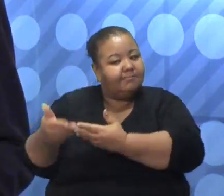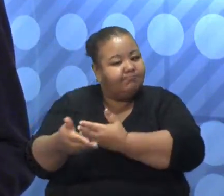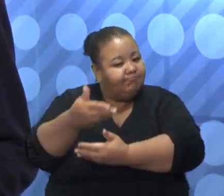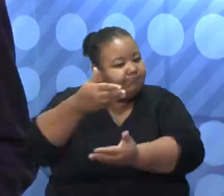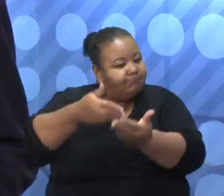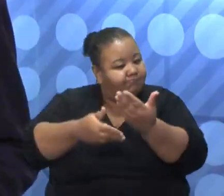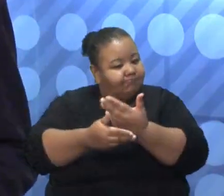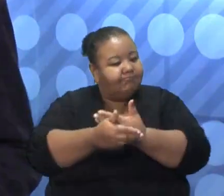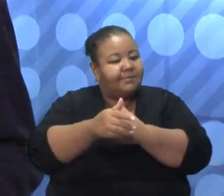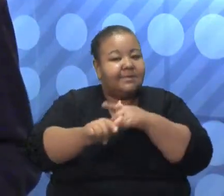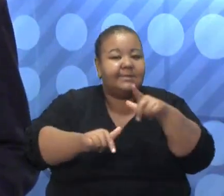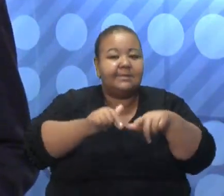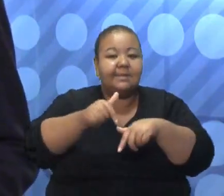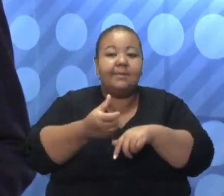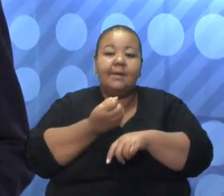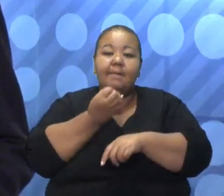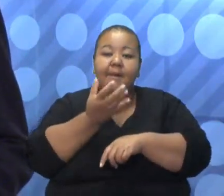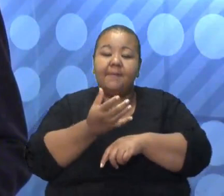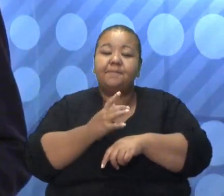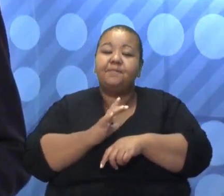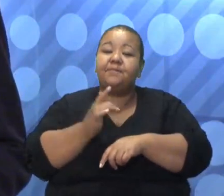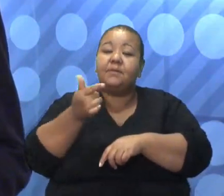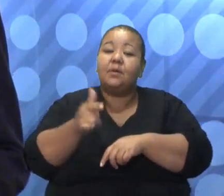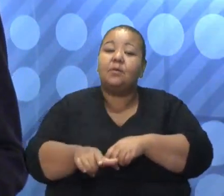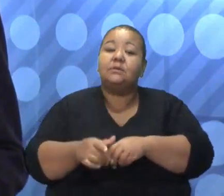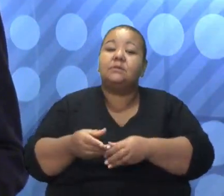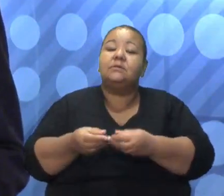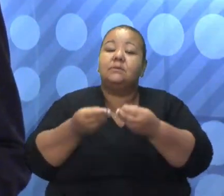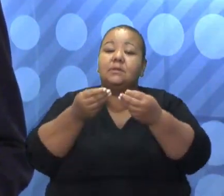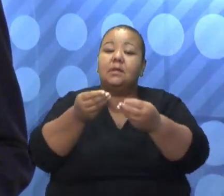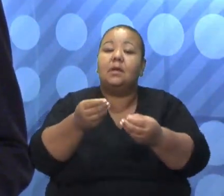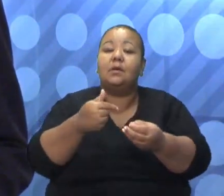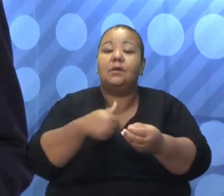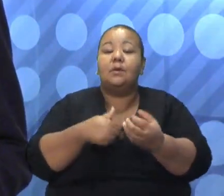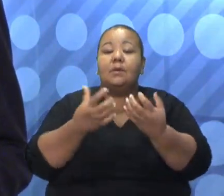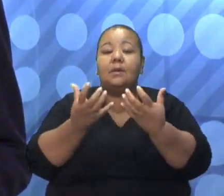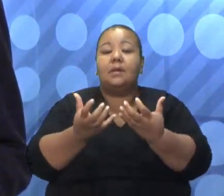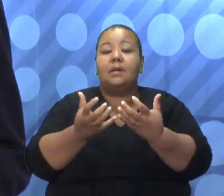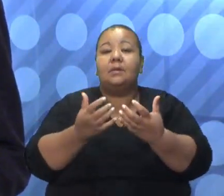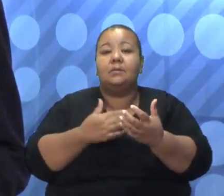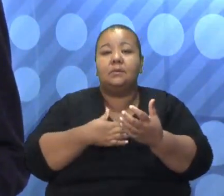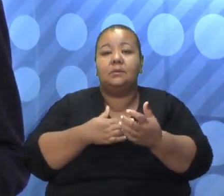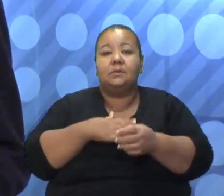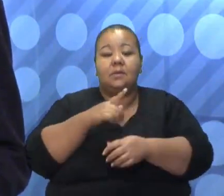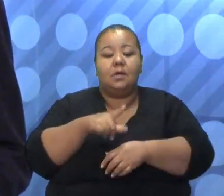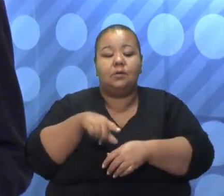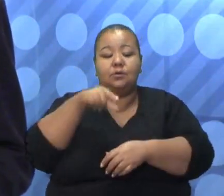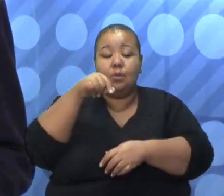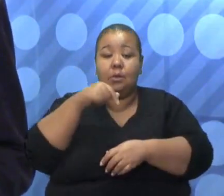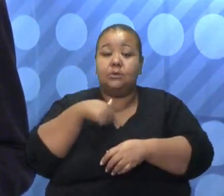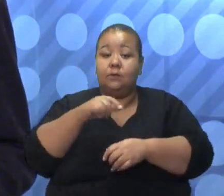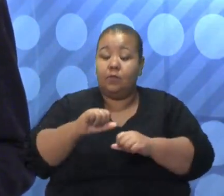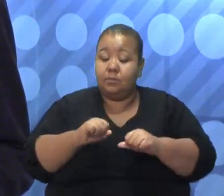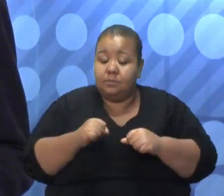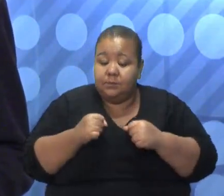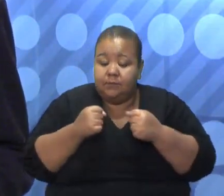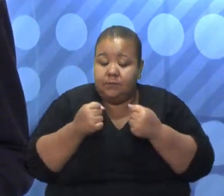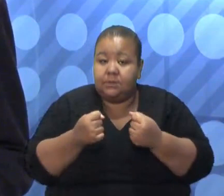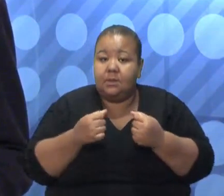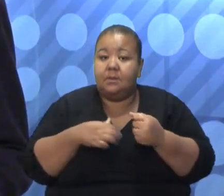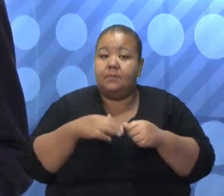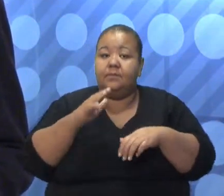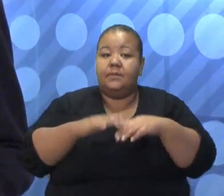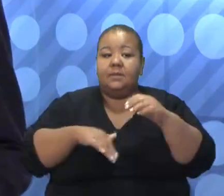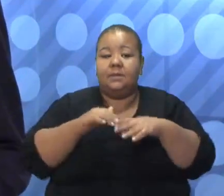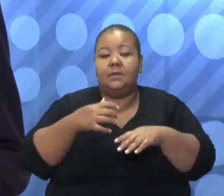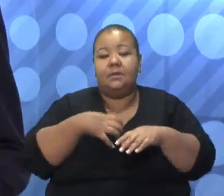potencial. Lembrando sempre que eu consigo entregar o que eu quero para a empresa, né? Eu escolho tanto de mim que eu vou me dedicar ao meu trabalho, dependendo da